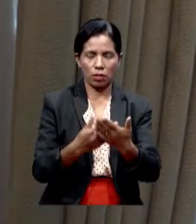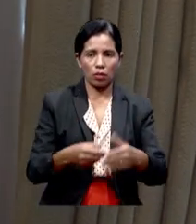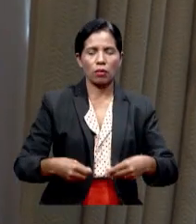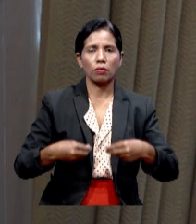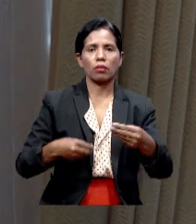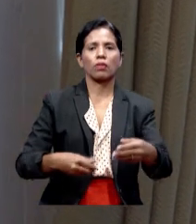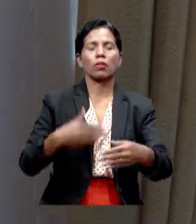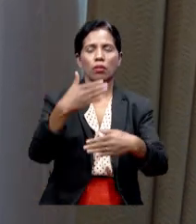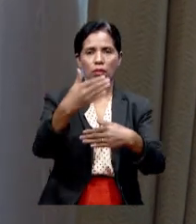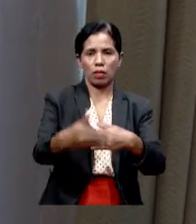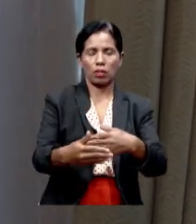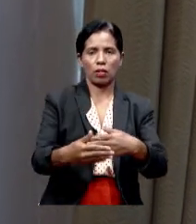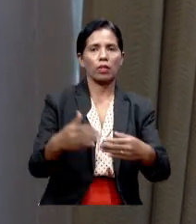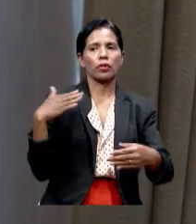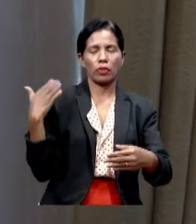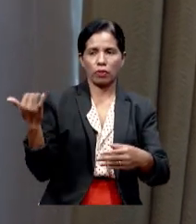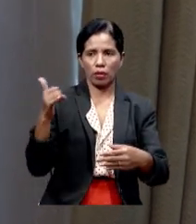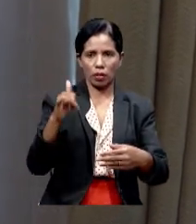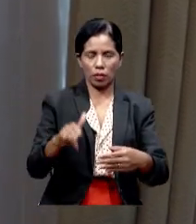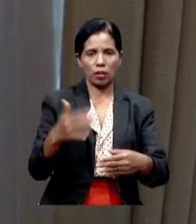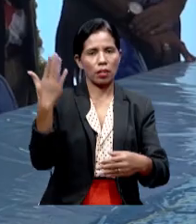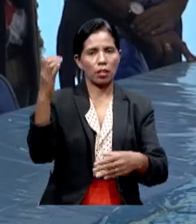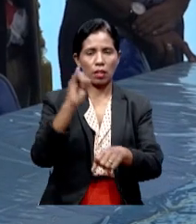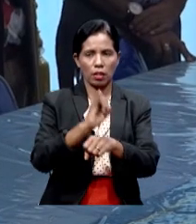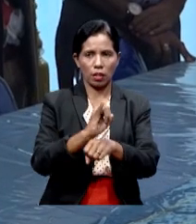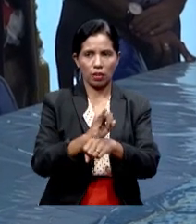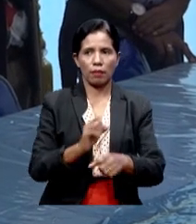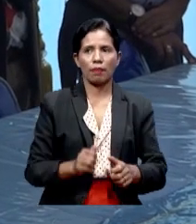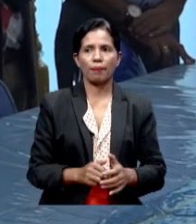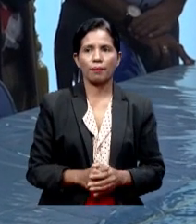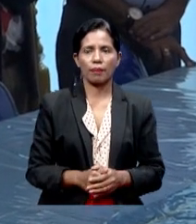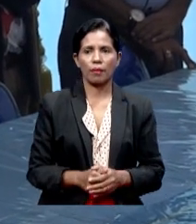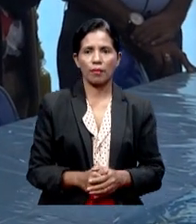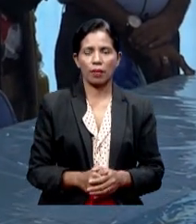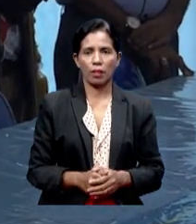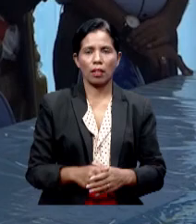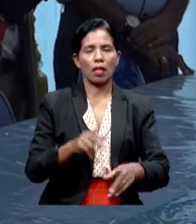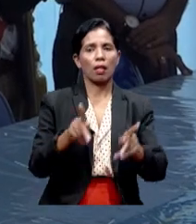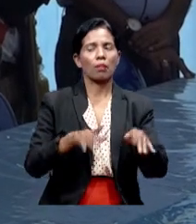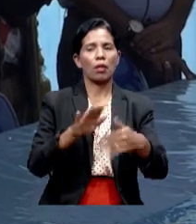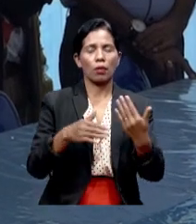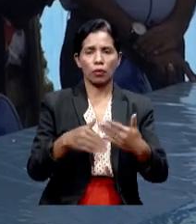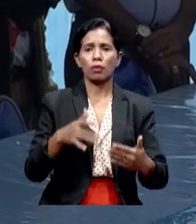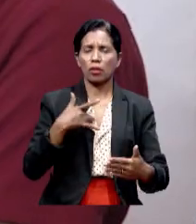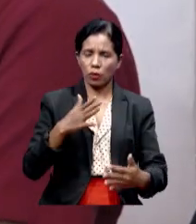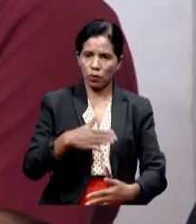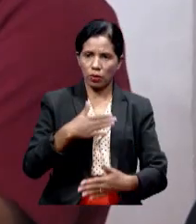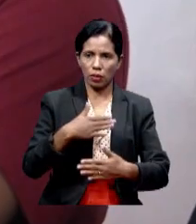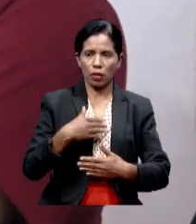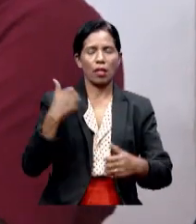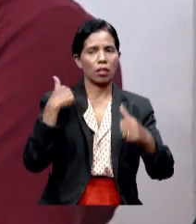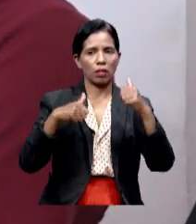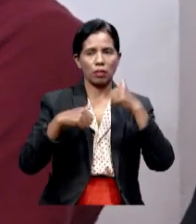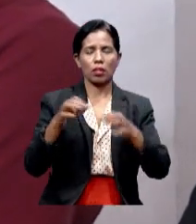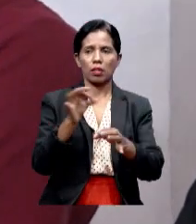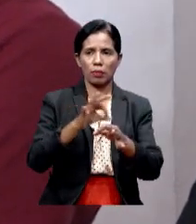espaço para jovens será roto e paro. Obrigado. Além de ne, peregrino Cira Mos sente orgulho com a atividade